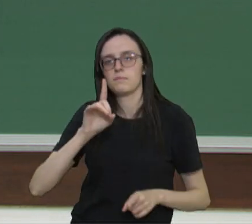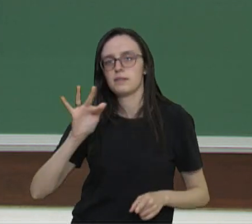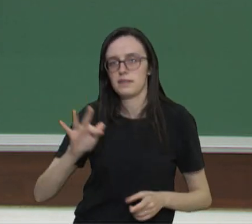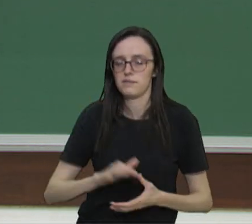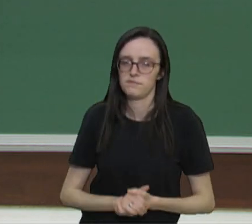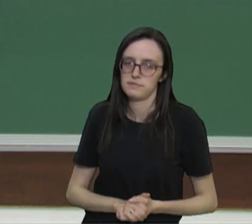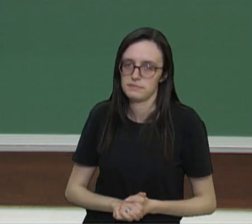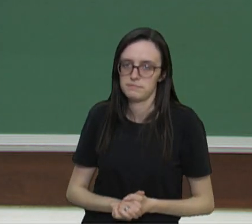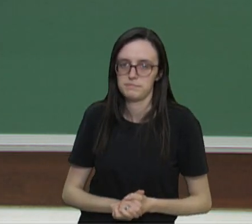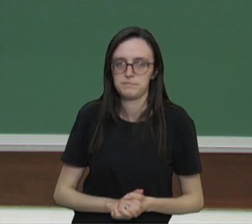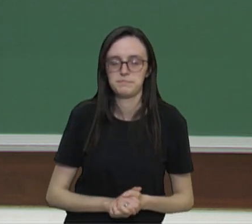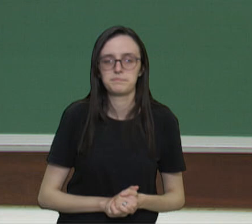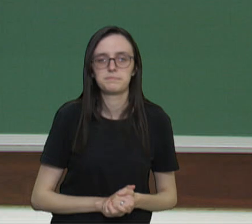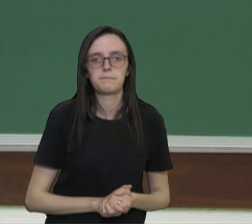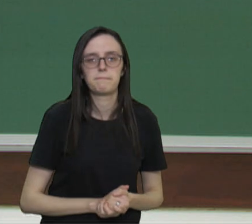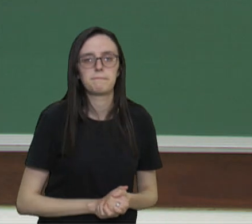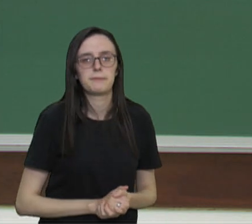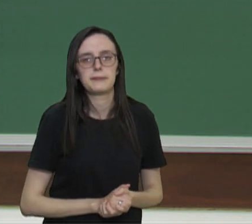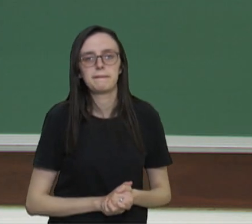Federal.